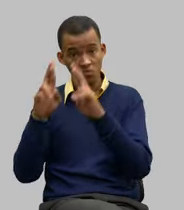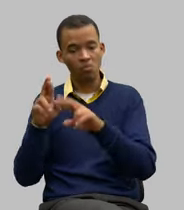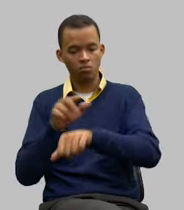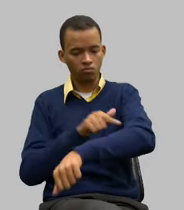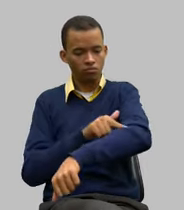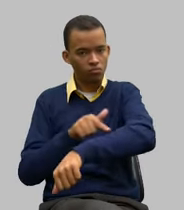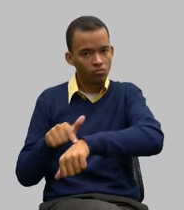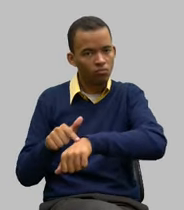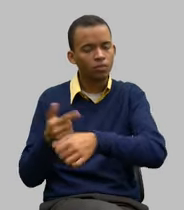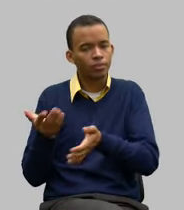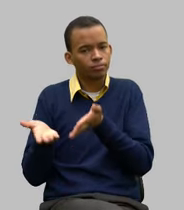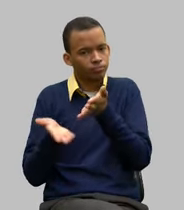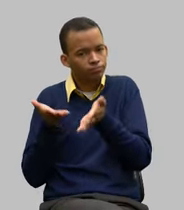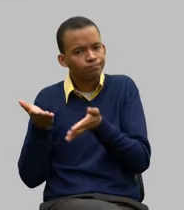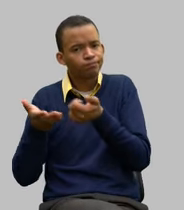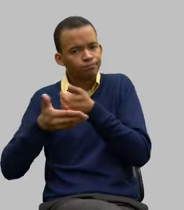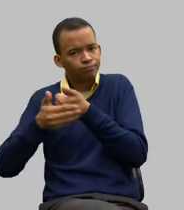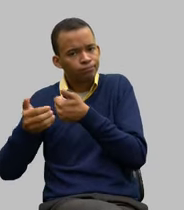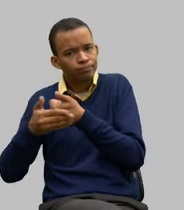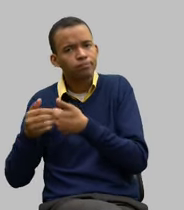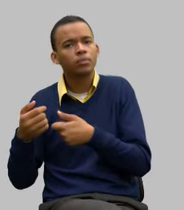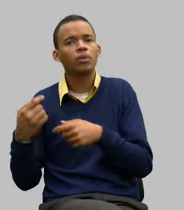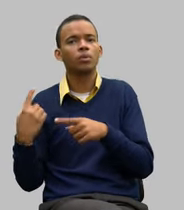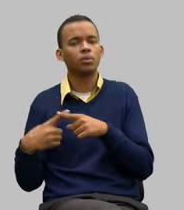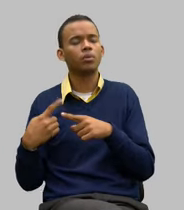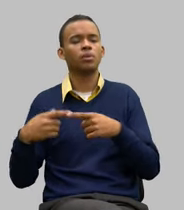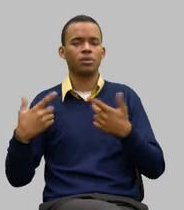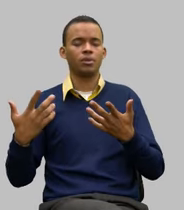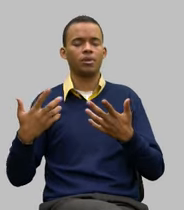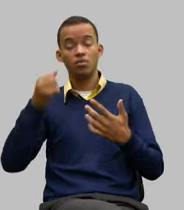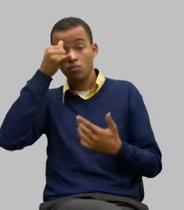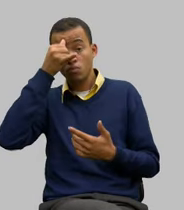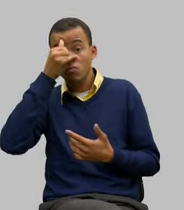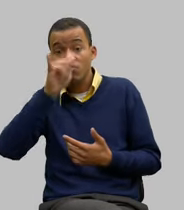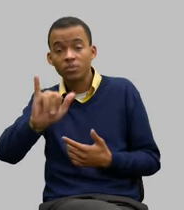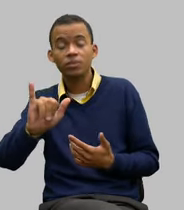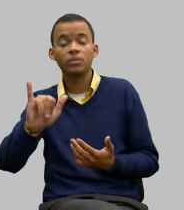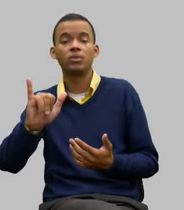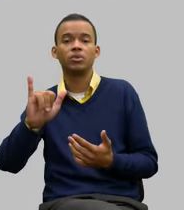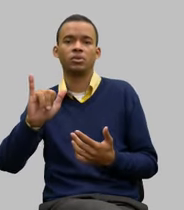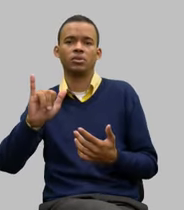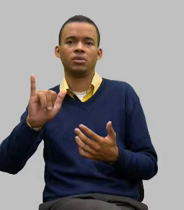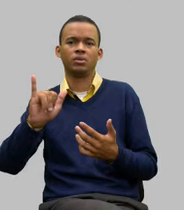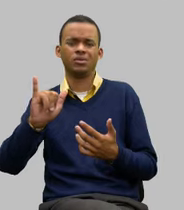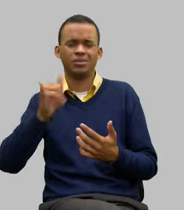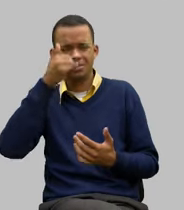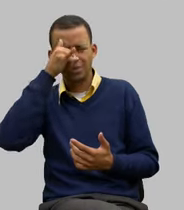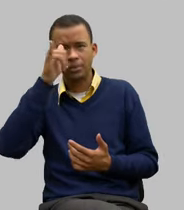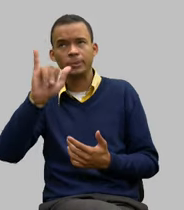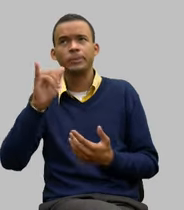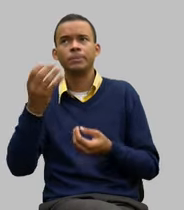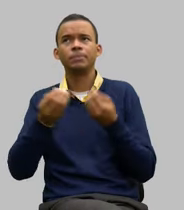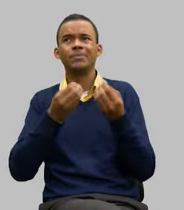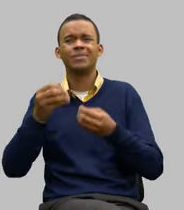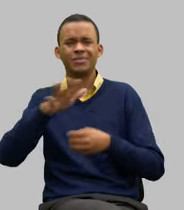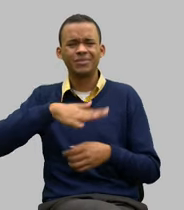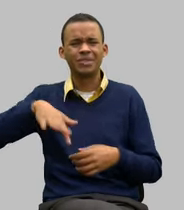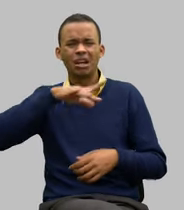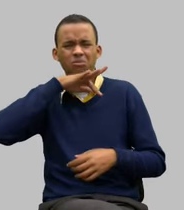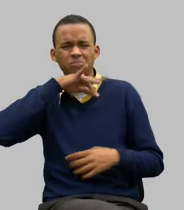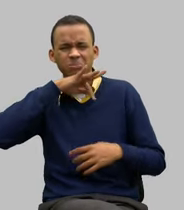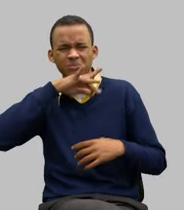trata com cuidado com zelo para exatamente não criar né uma uma um um ambiente ruim de